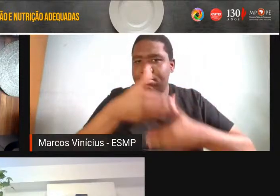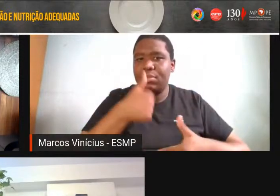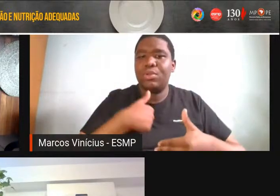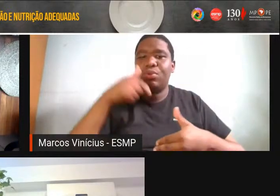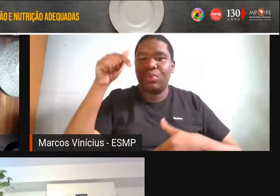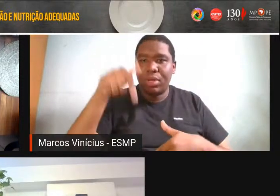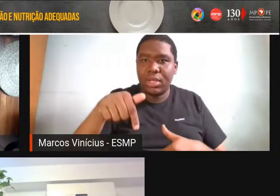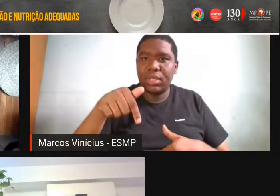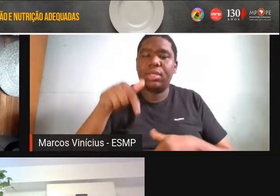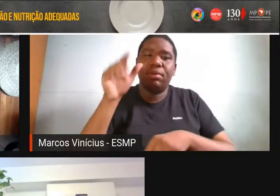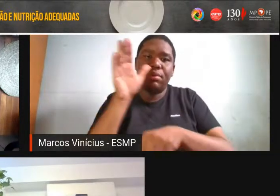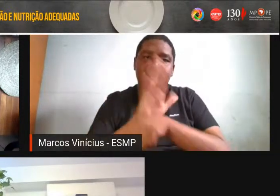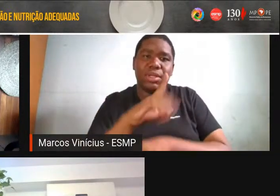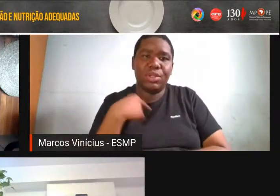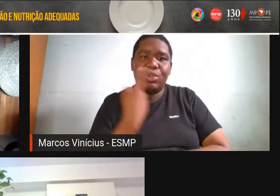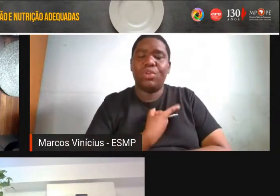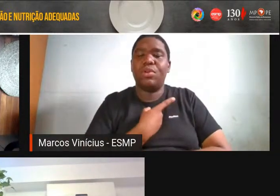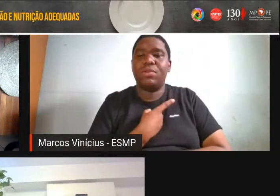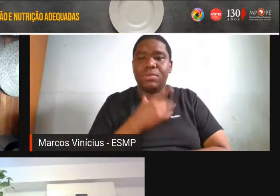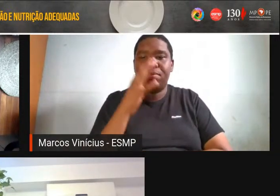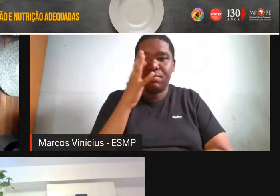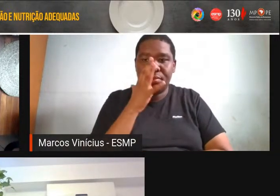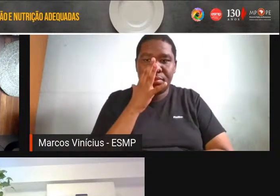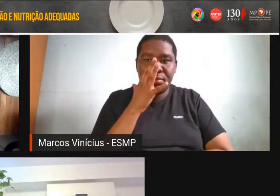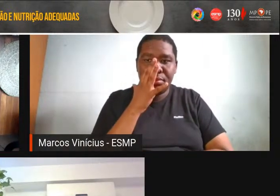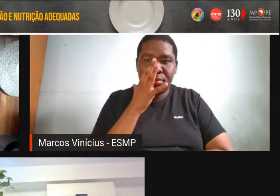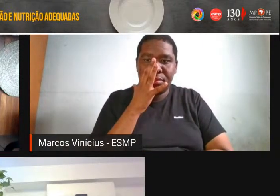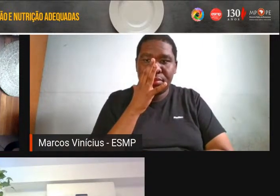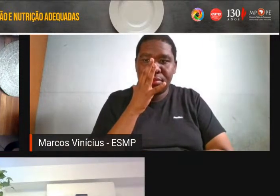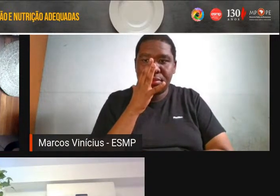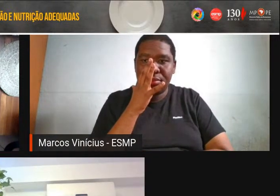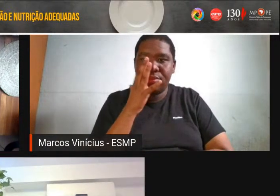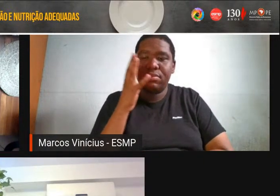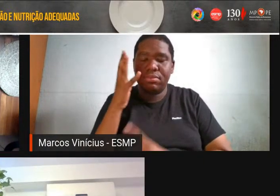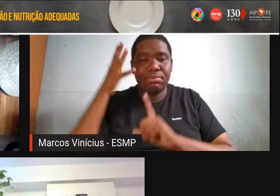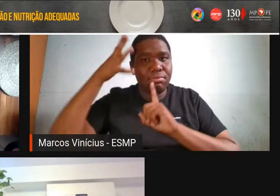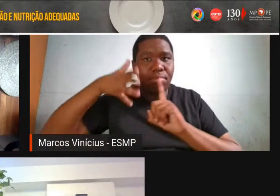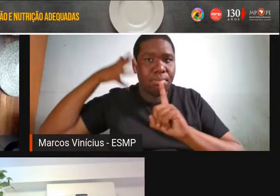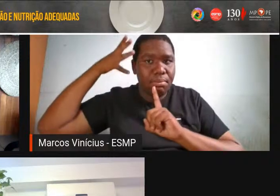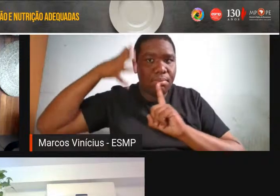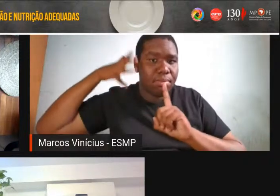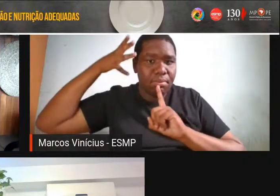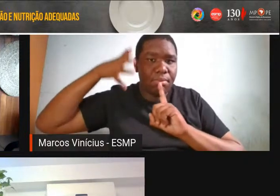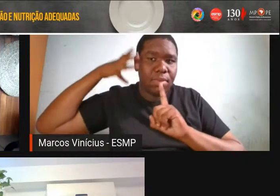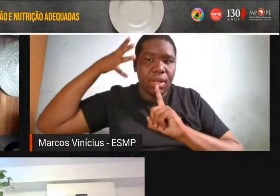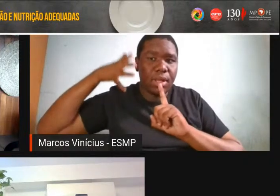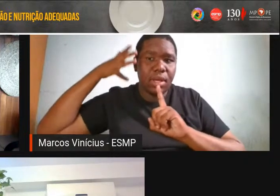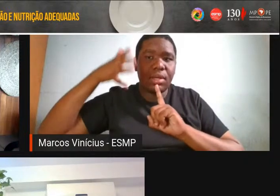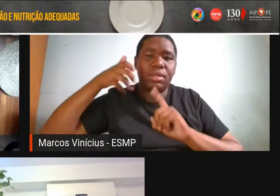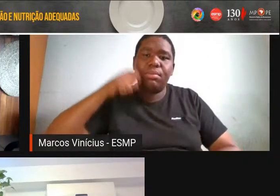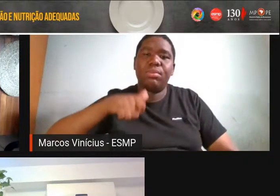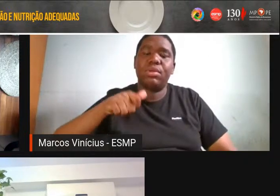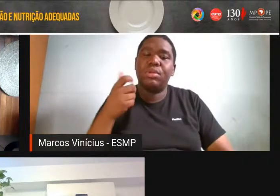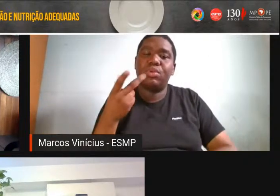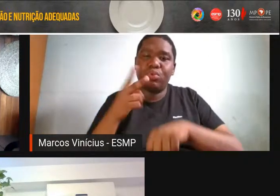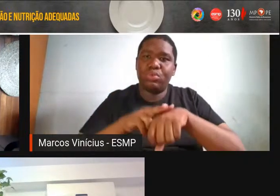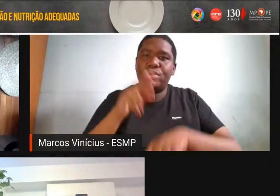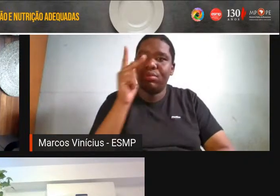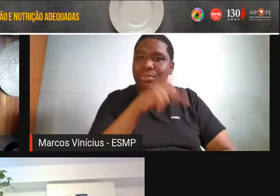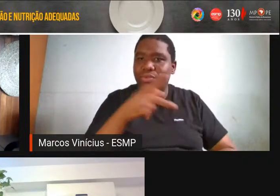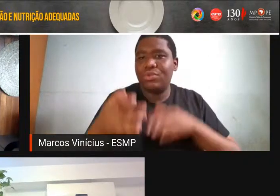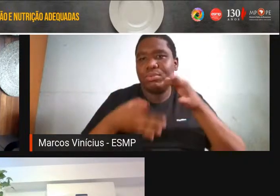para tarde para a gente assistir as palestras, que vão ser excelentes também. Tenho certeza que a contribuição das duas professoras à tarde vão ser complementares à